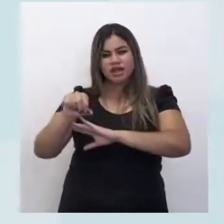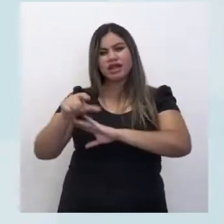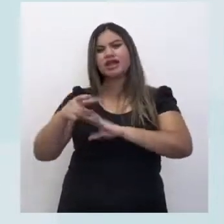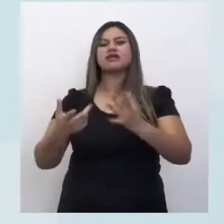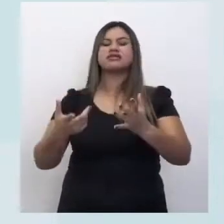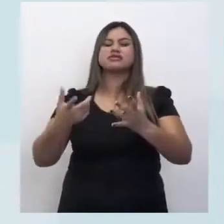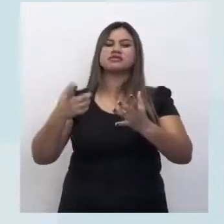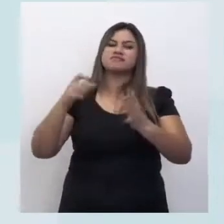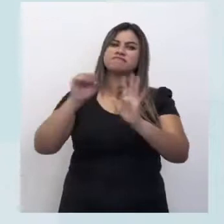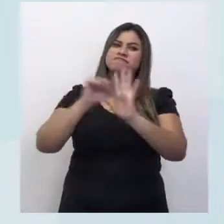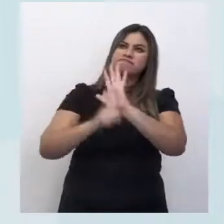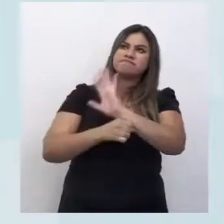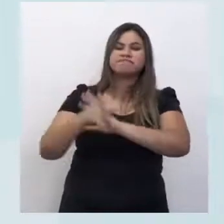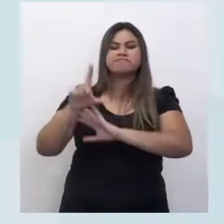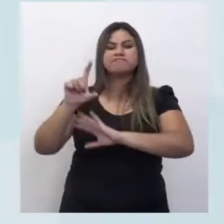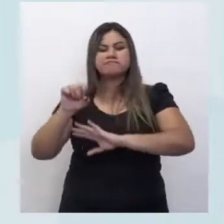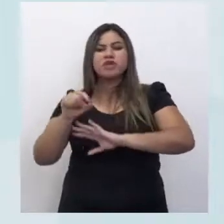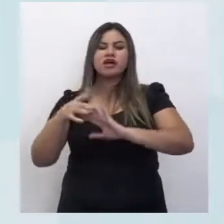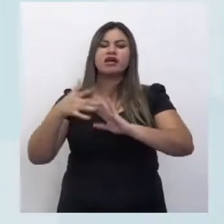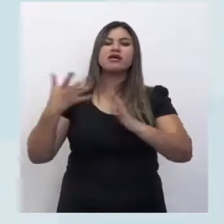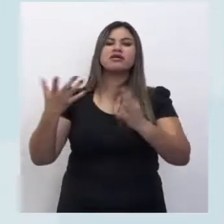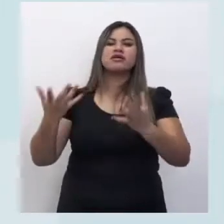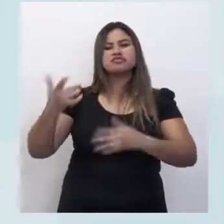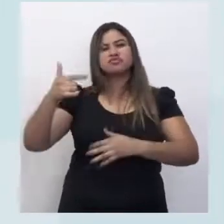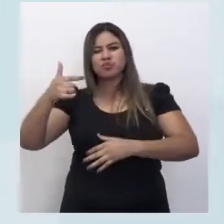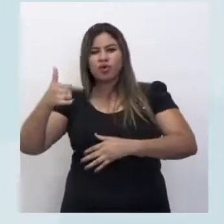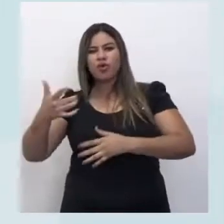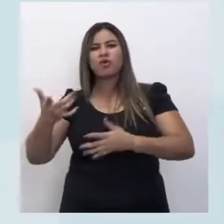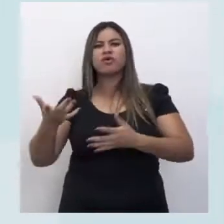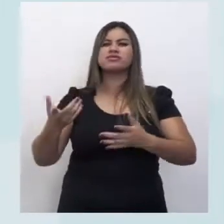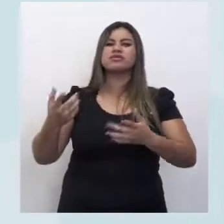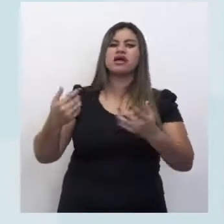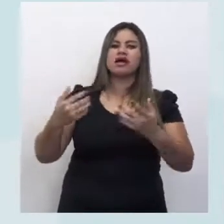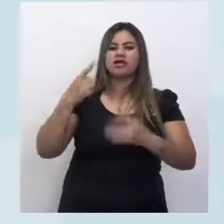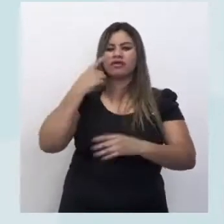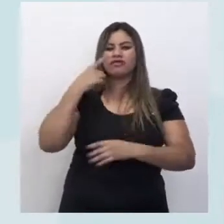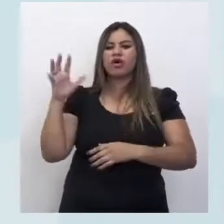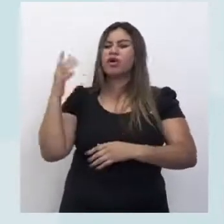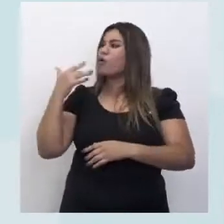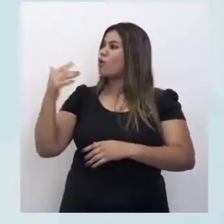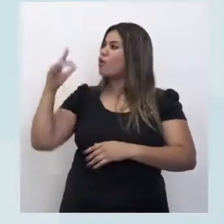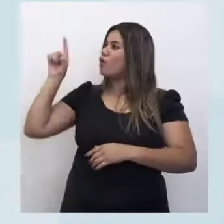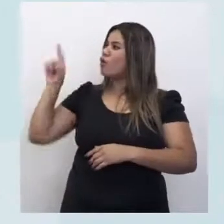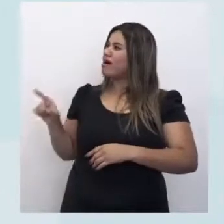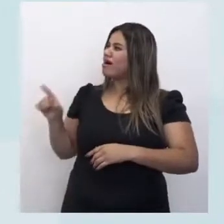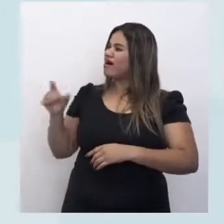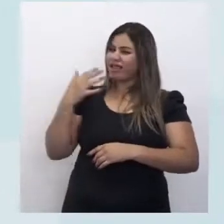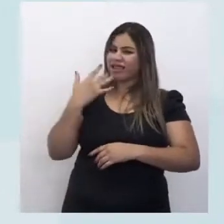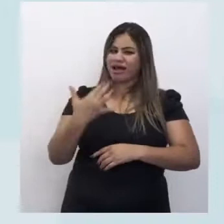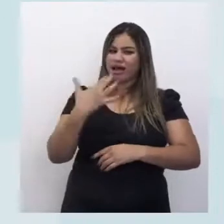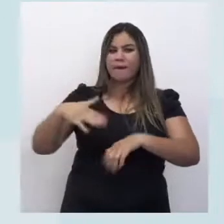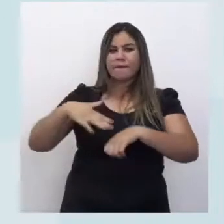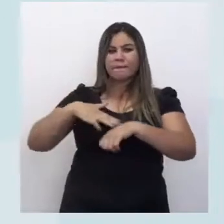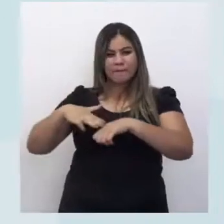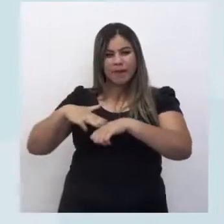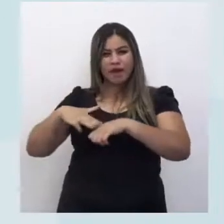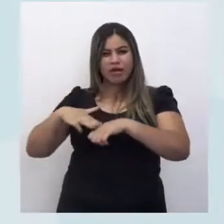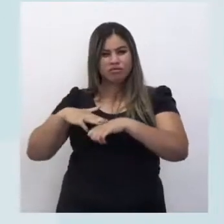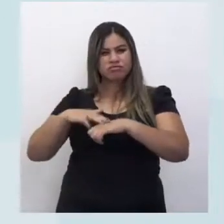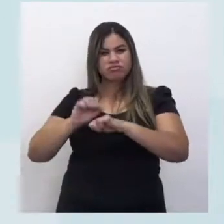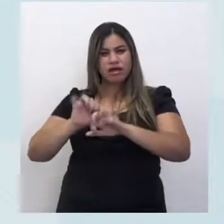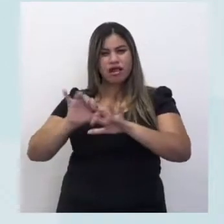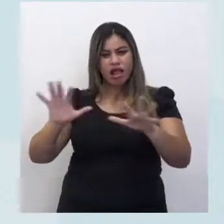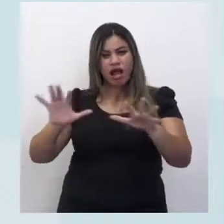séculos X e XII, as partes ali em laranja e marrom claro. Depois, entrando aí no